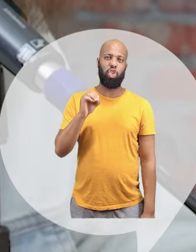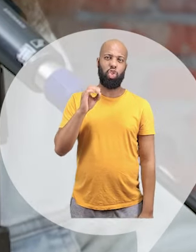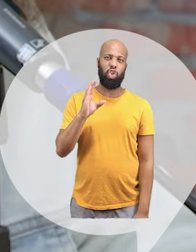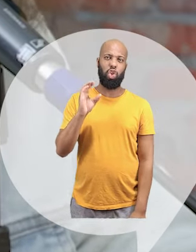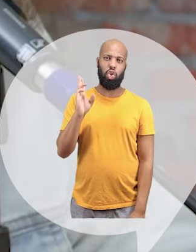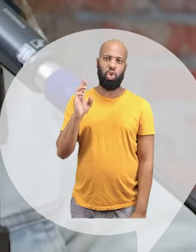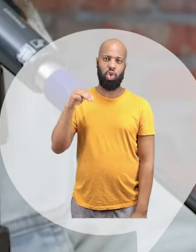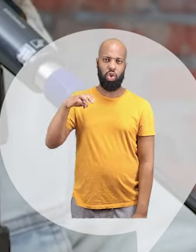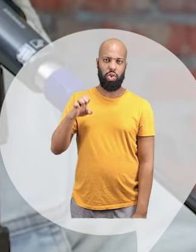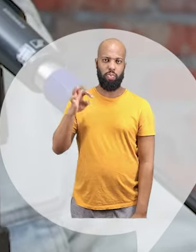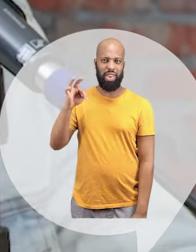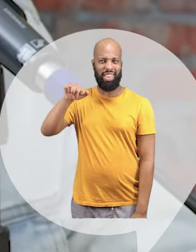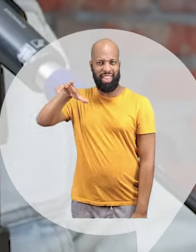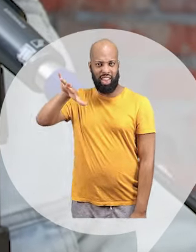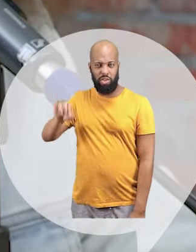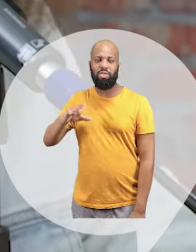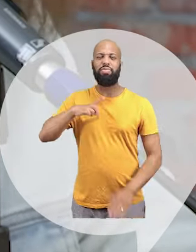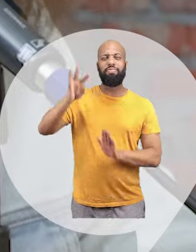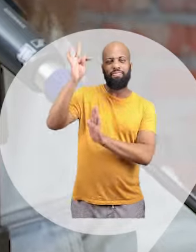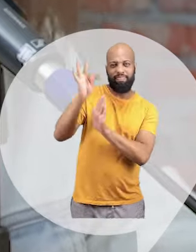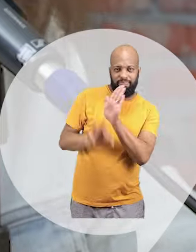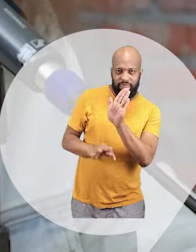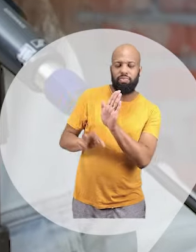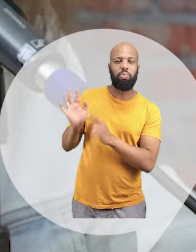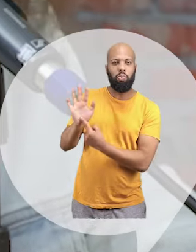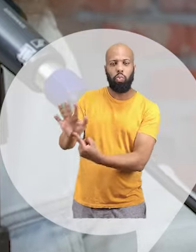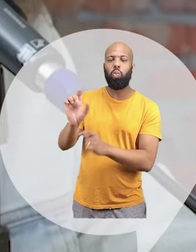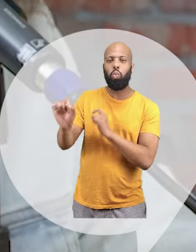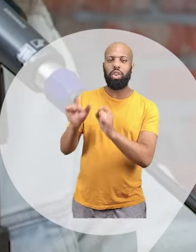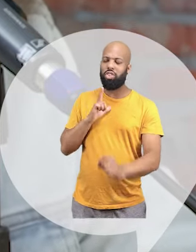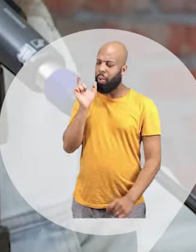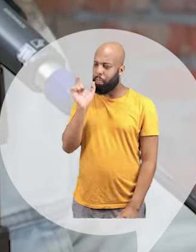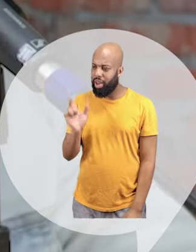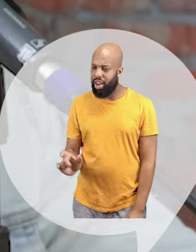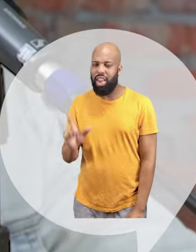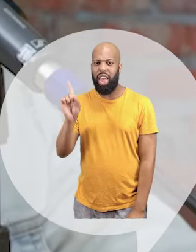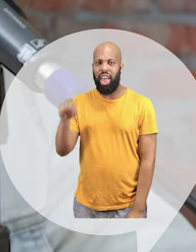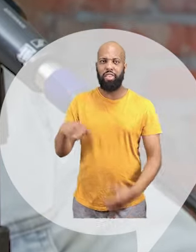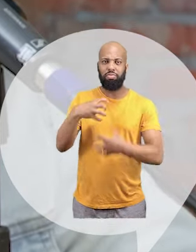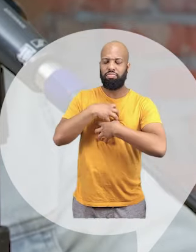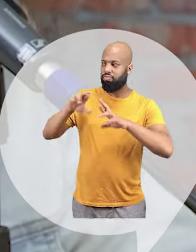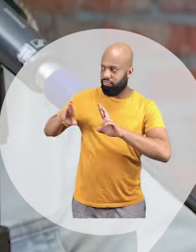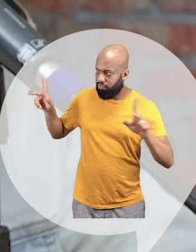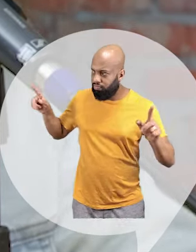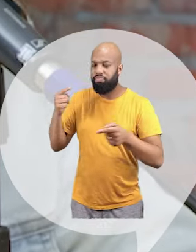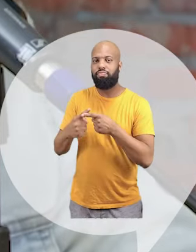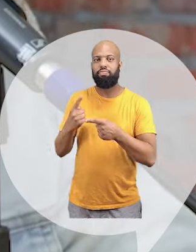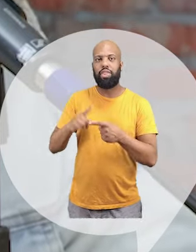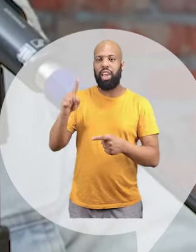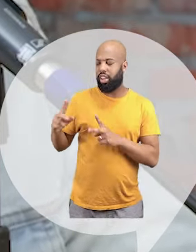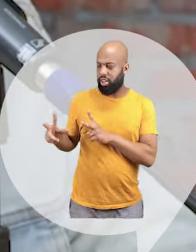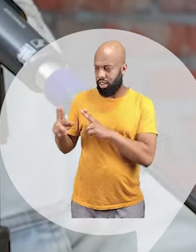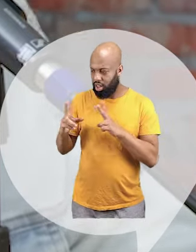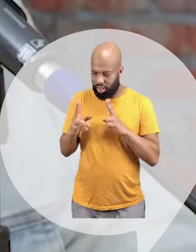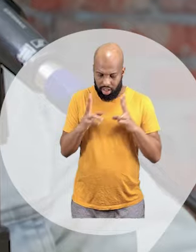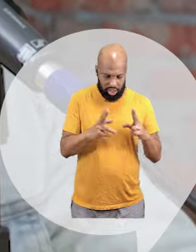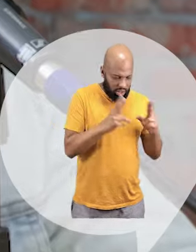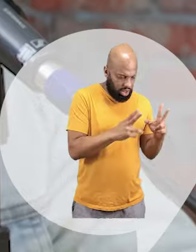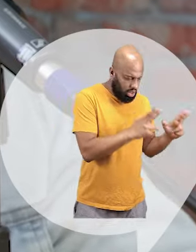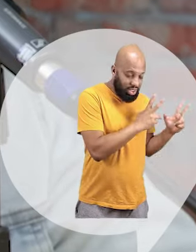ela mostrando o take de Bad não sei se já viu isso mas é tipo assim cada palavra é um take diferente porque